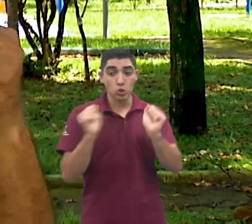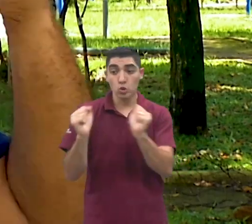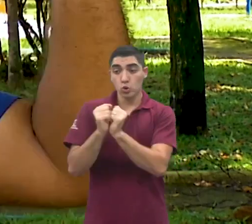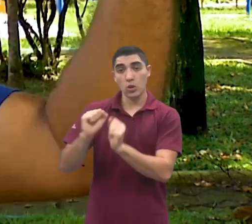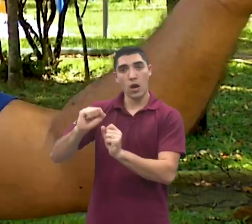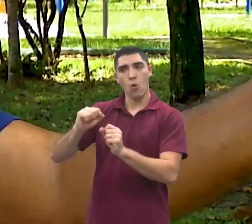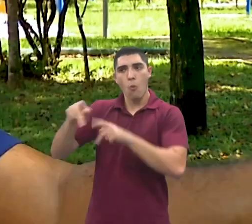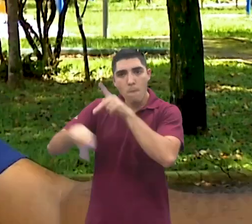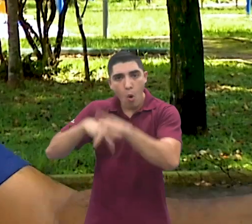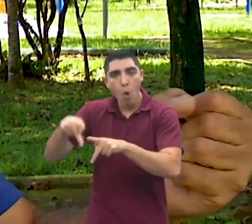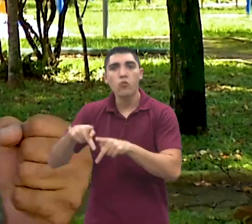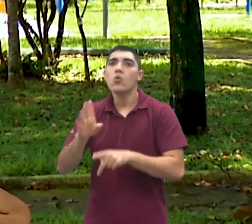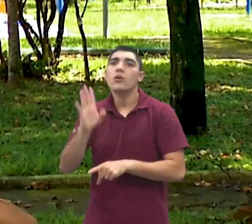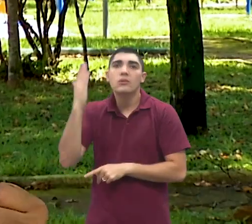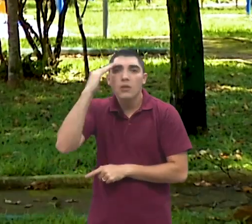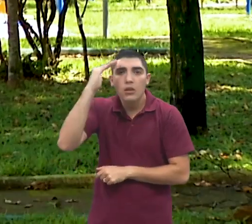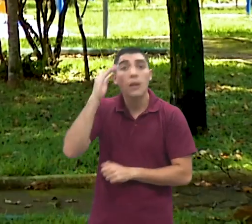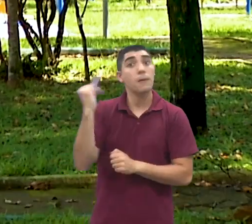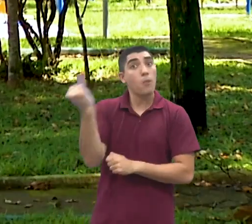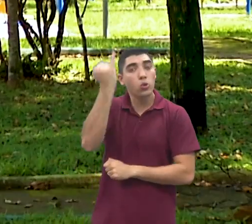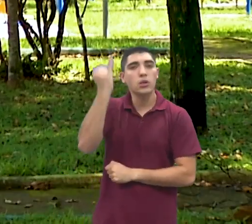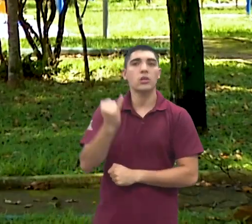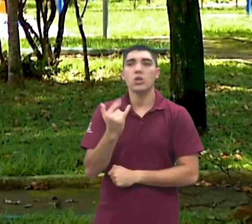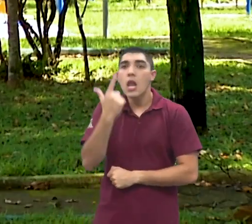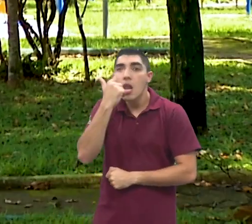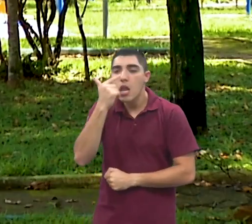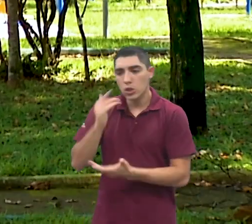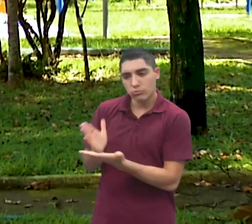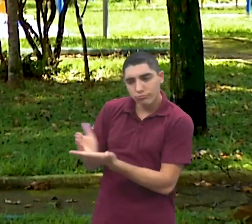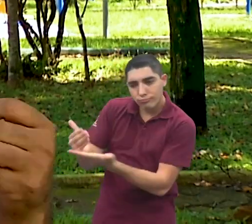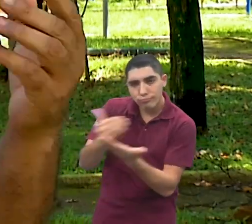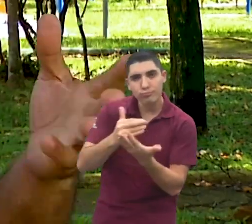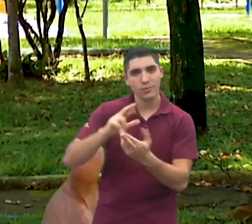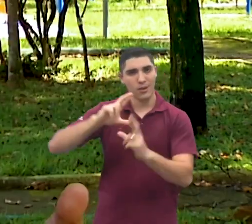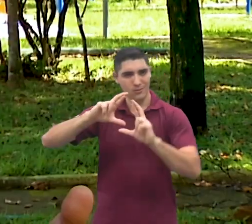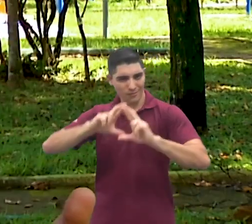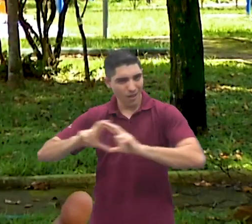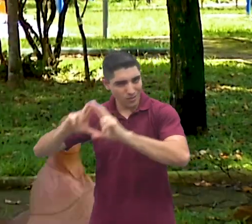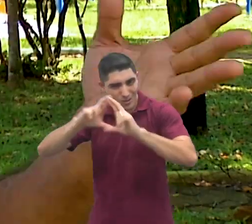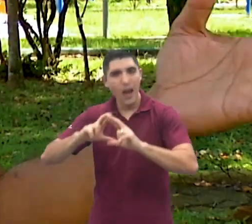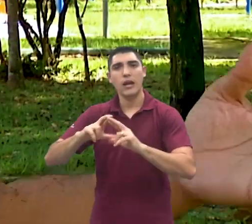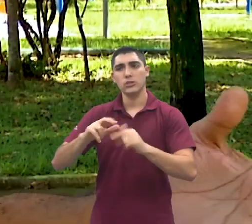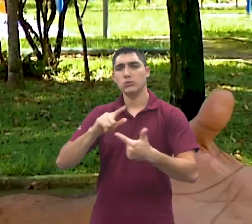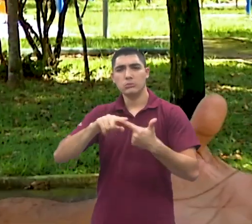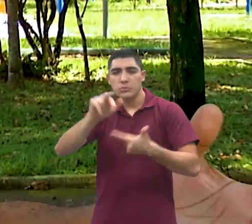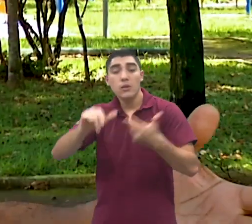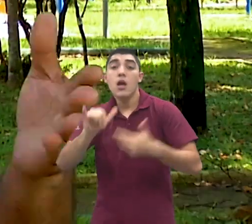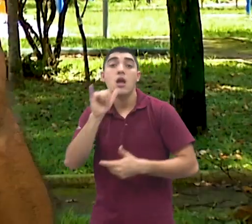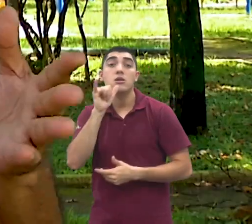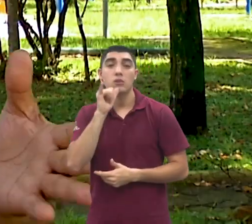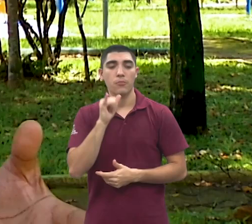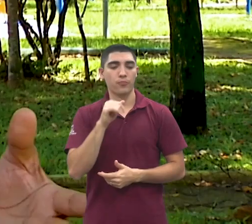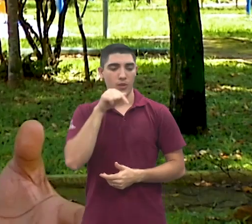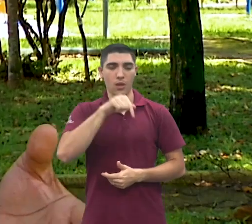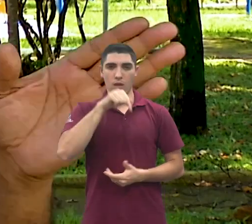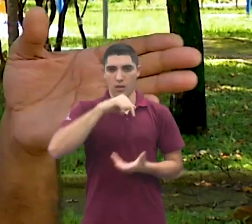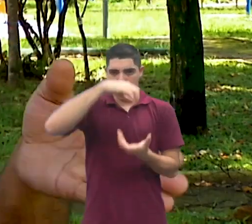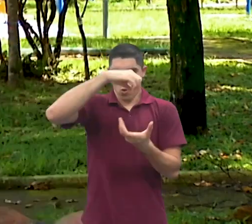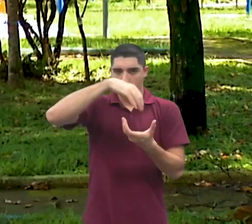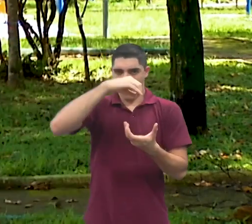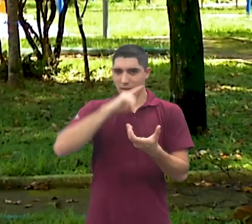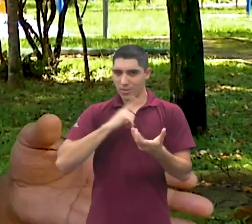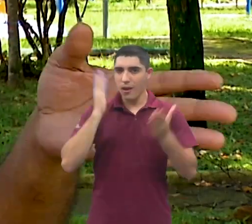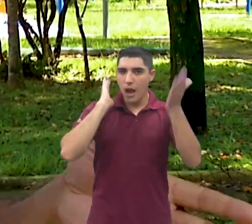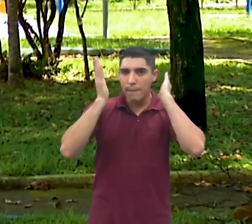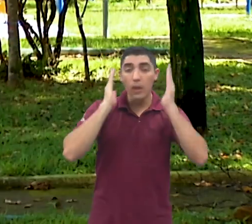colocarmos essas práticas de reciclagem, né? A coleta do lixo. Um outro exemplo, a nossa Urban, o caminhão da Urban passa